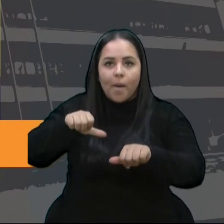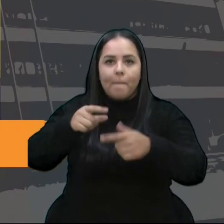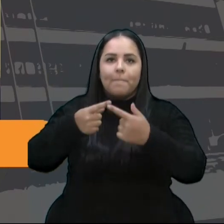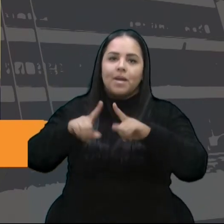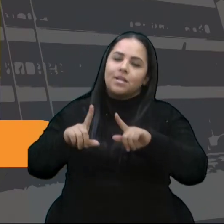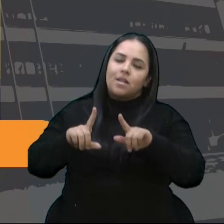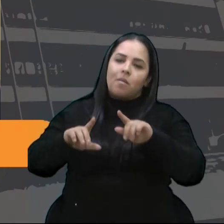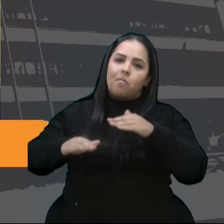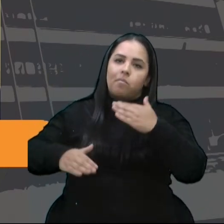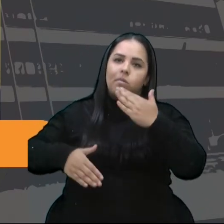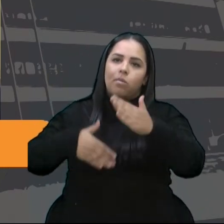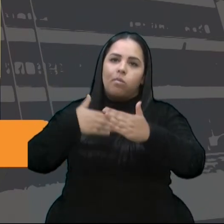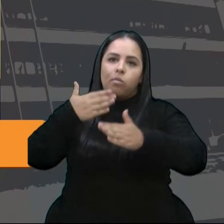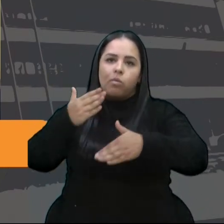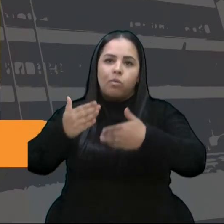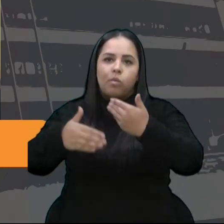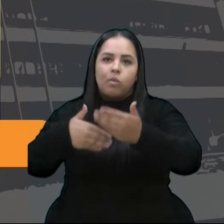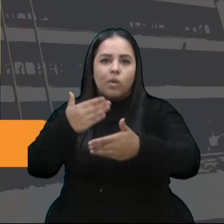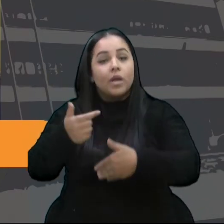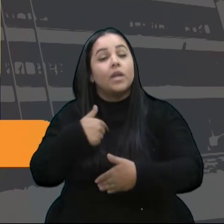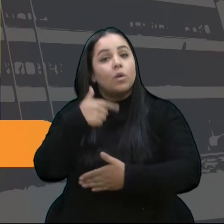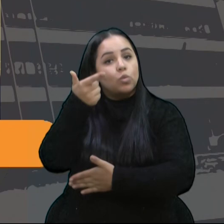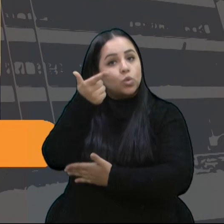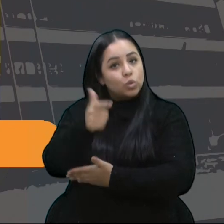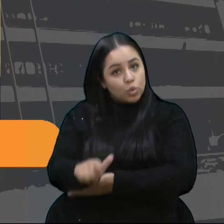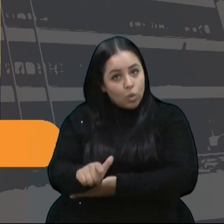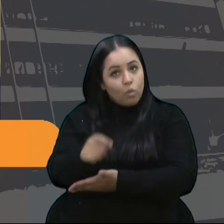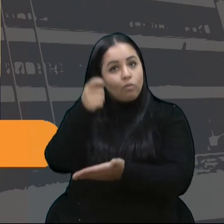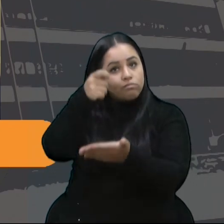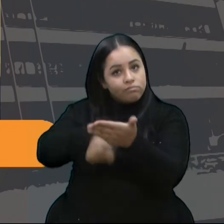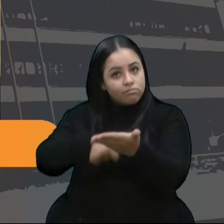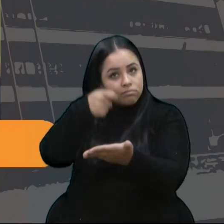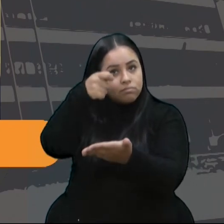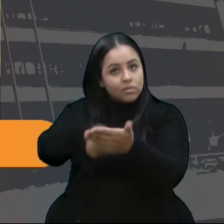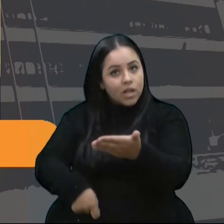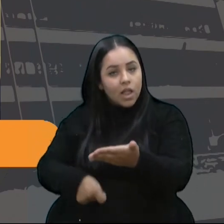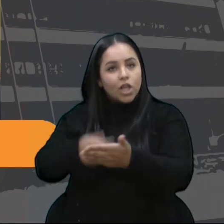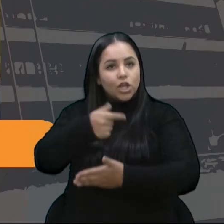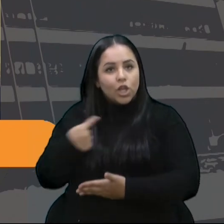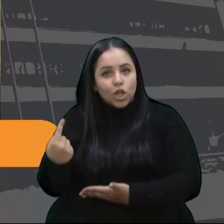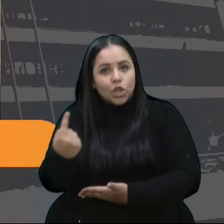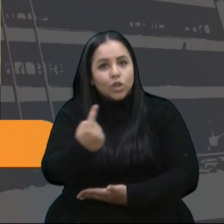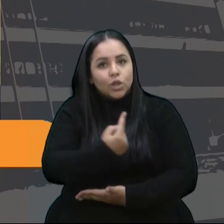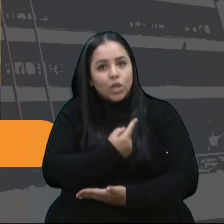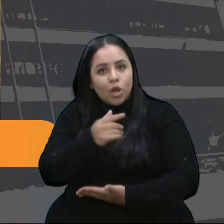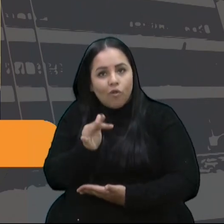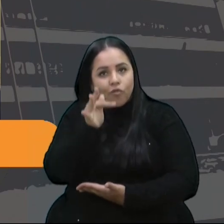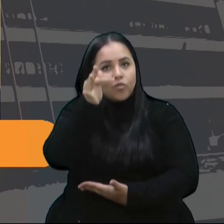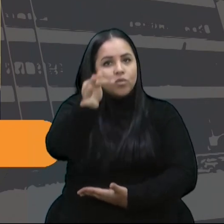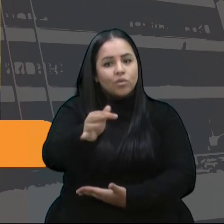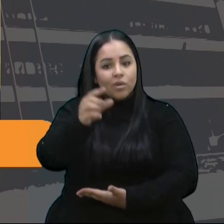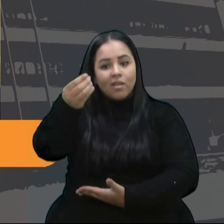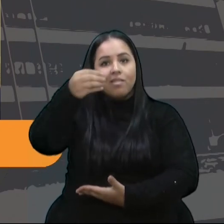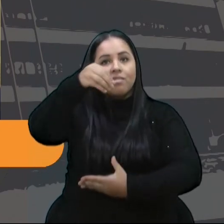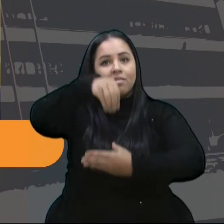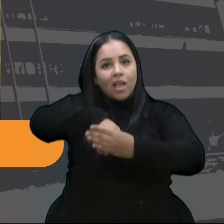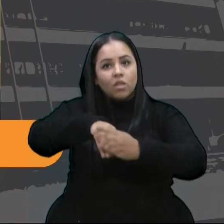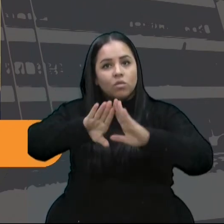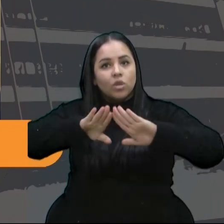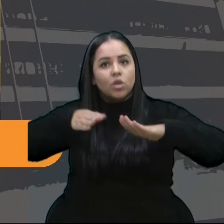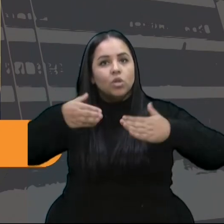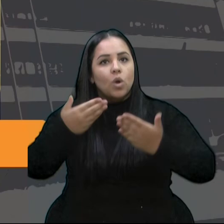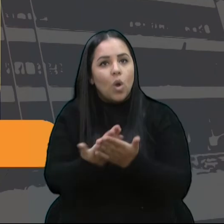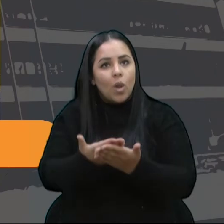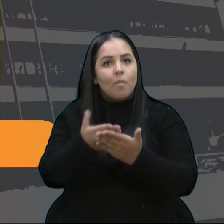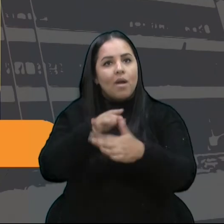E volto a dizer e volto a defender que nós tenhamos, num futuro breve, nas escolas também, uma